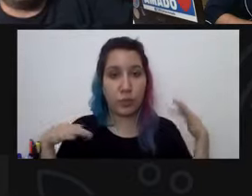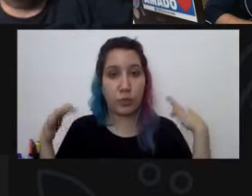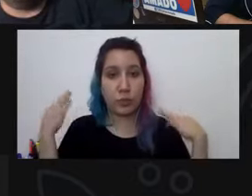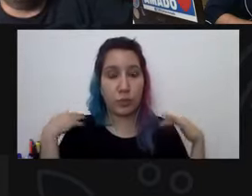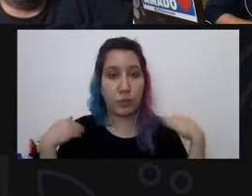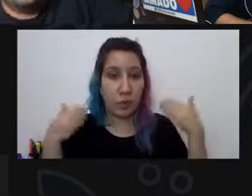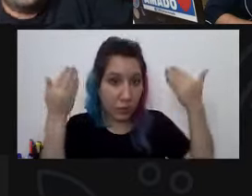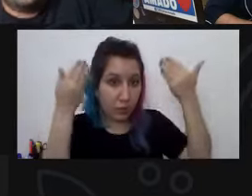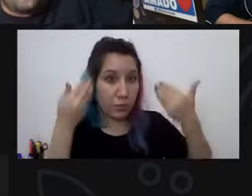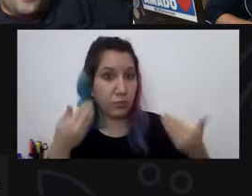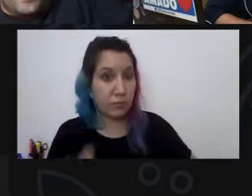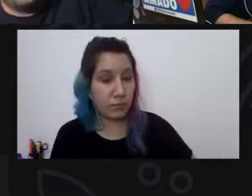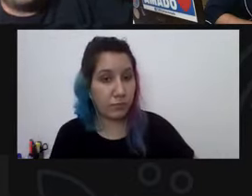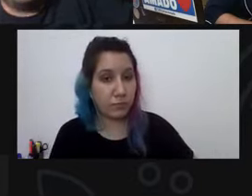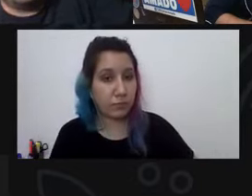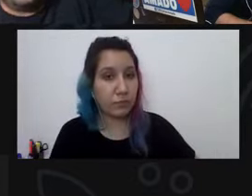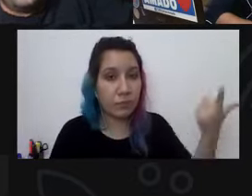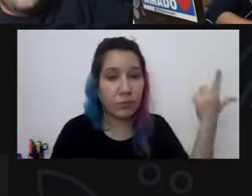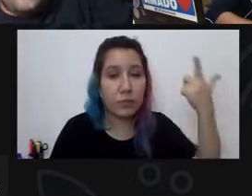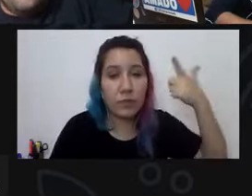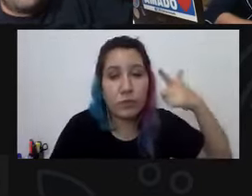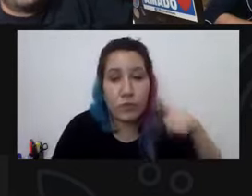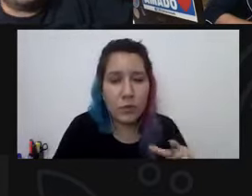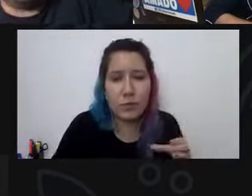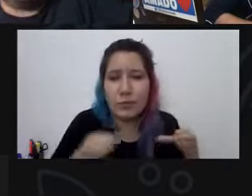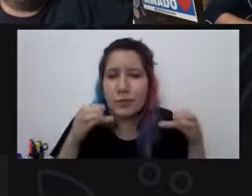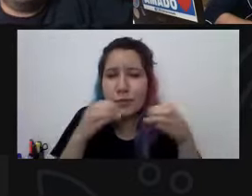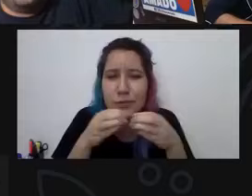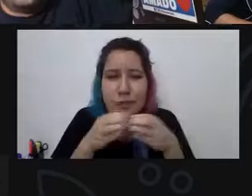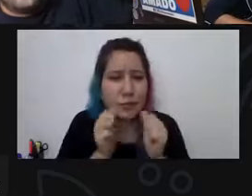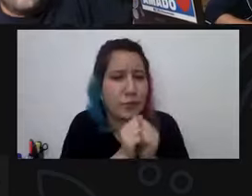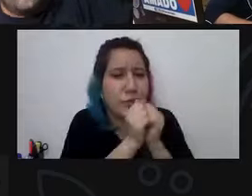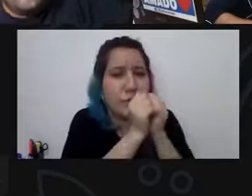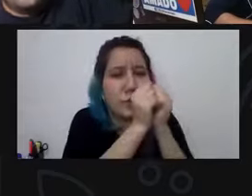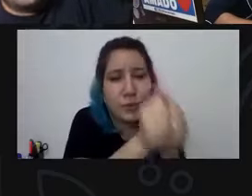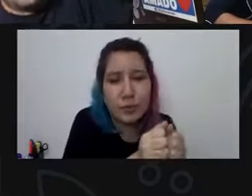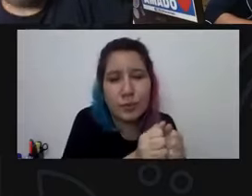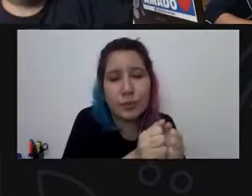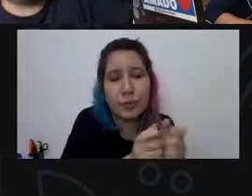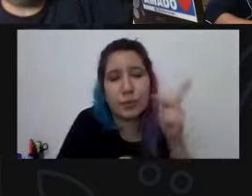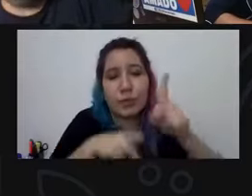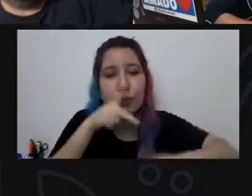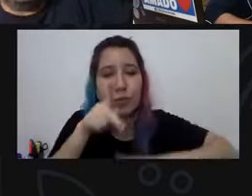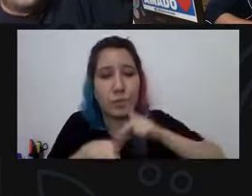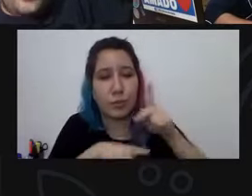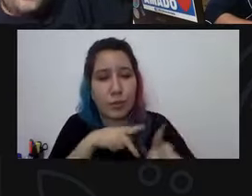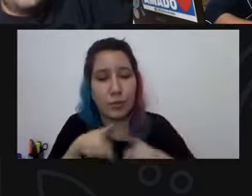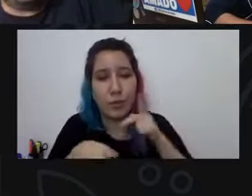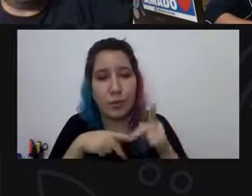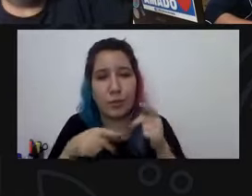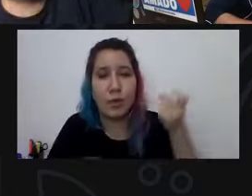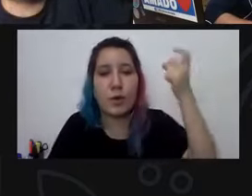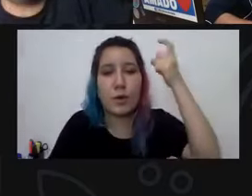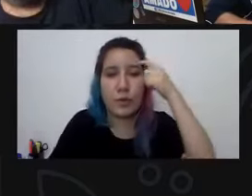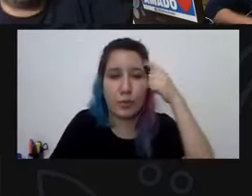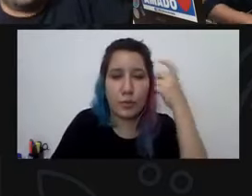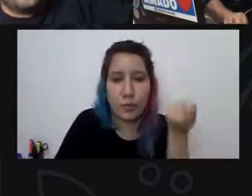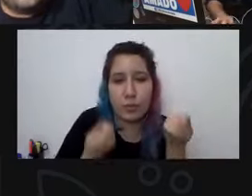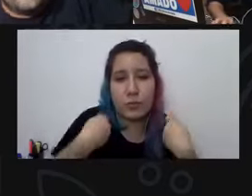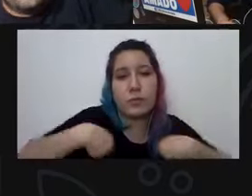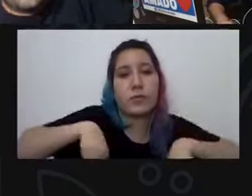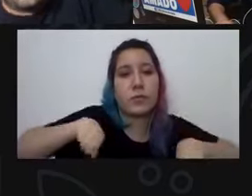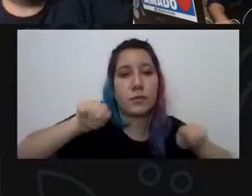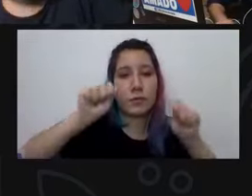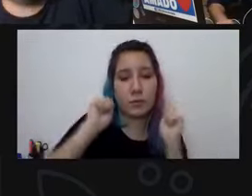continuar colaborando o Caio, com toda a equipe, com toda a população. Tragam sim as ideias, deem